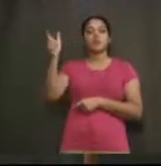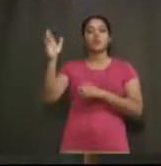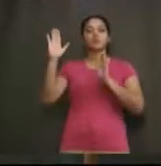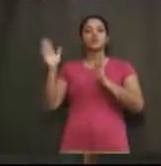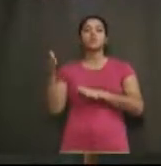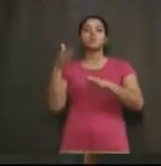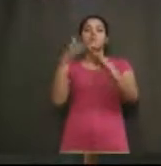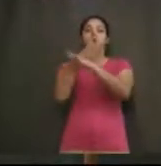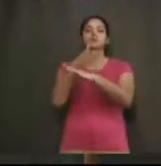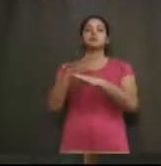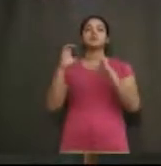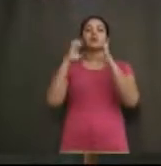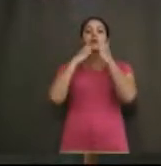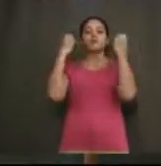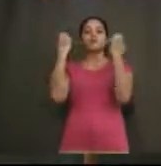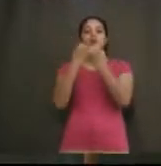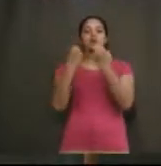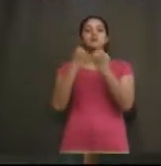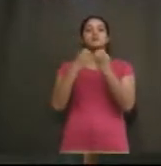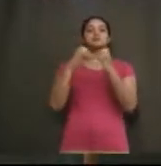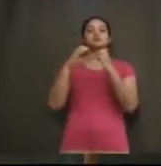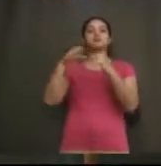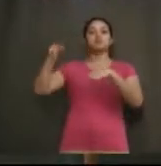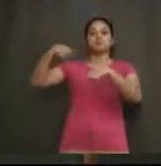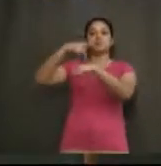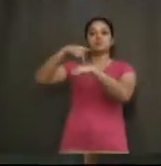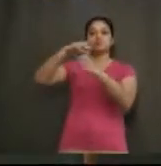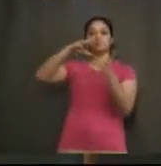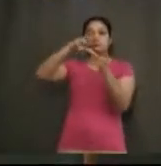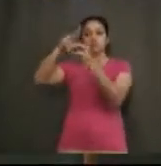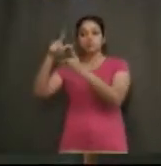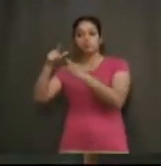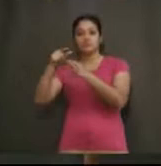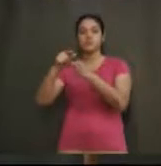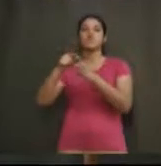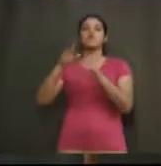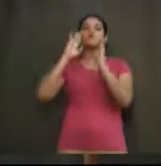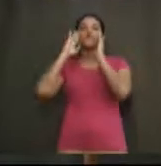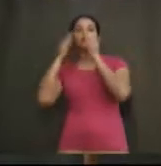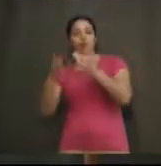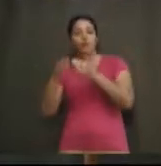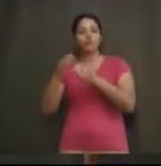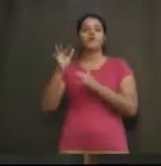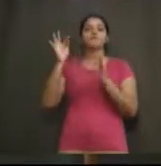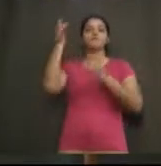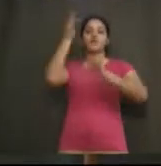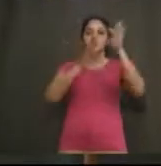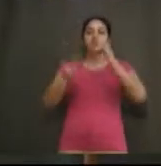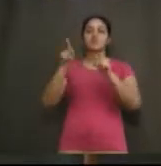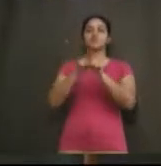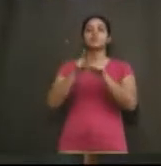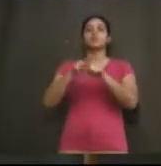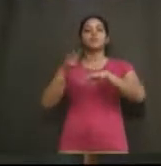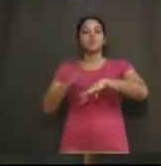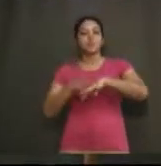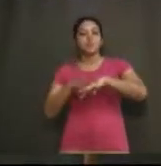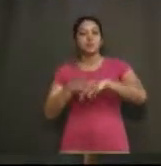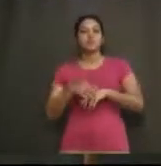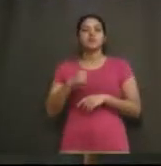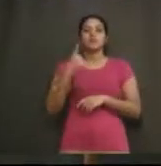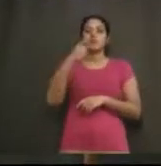Congresso Internacional de Física e Matemática, em 1994, e no Congresso Internacional de Matemática,